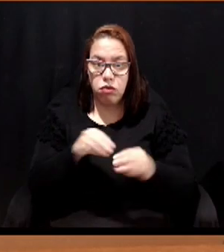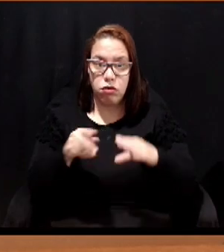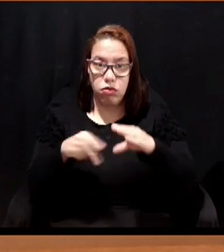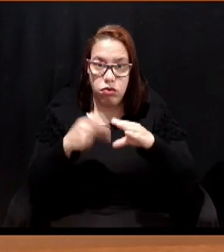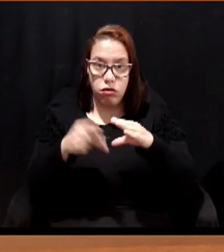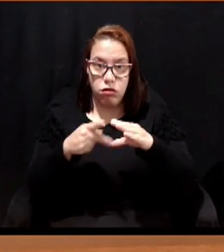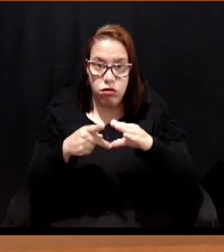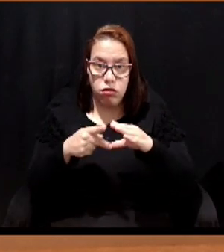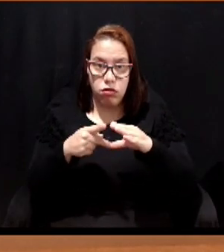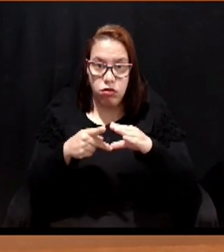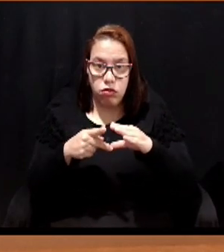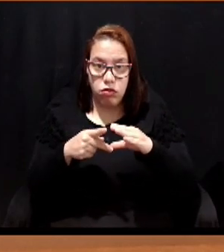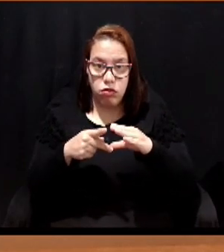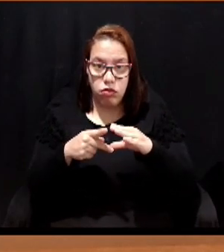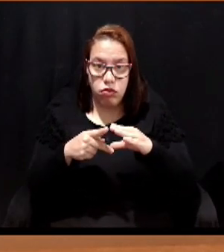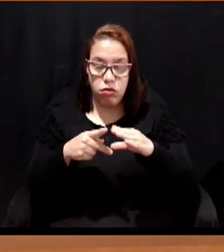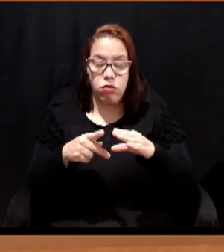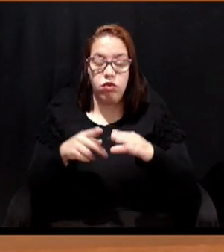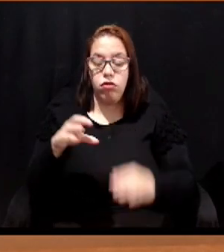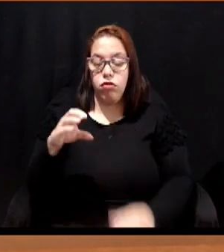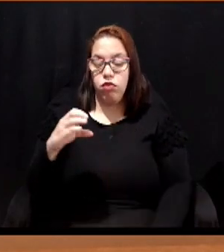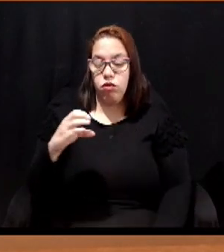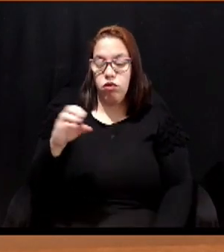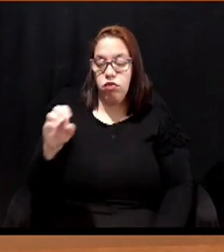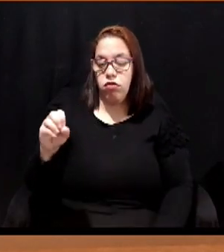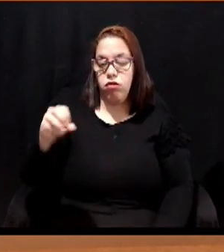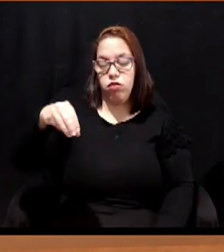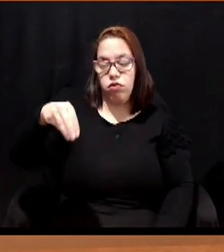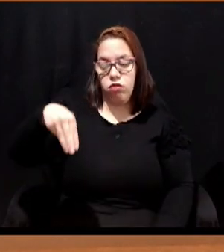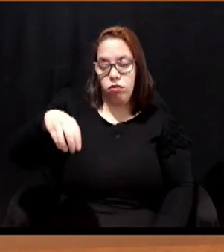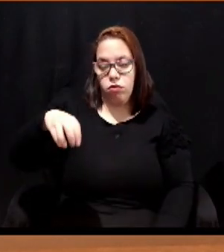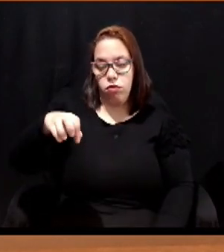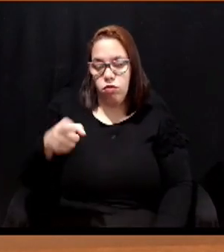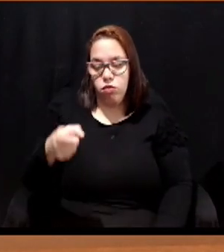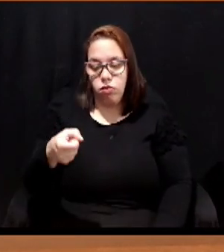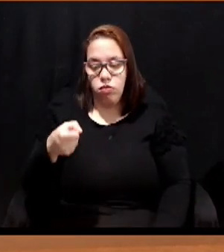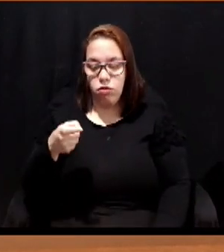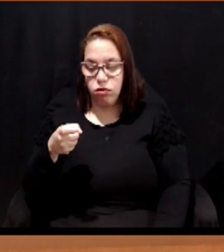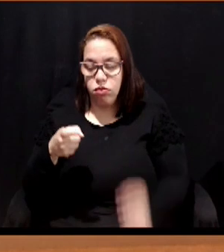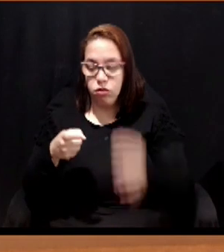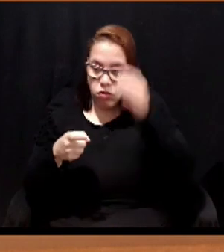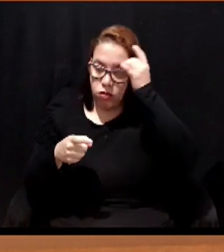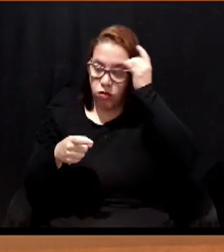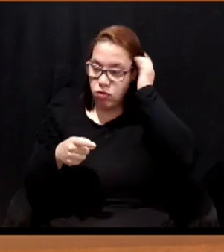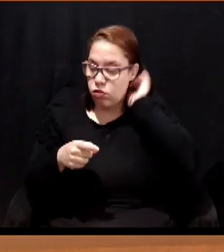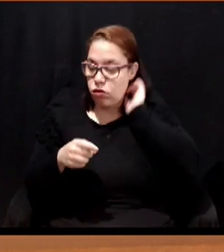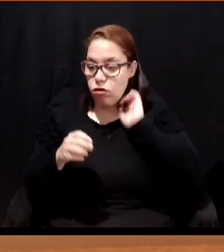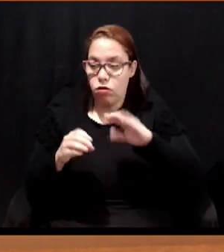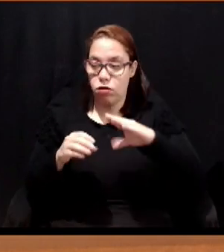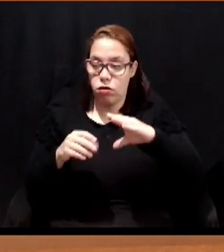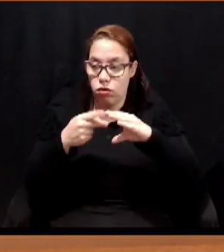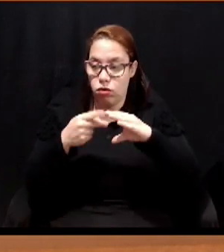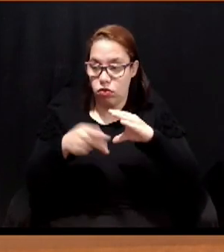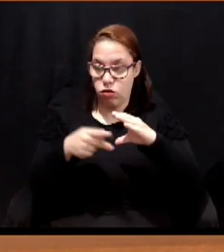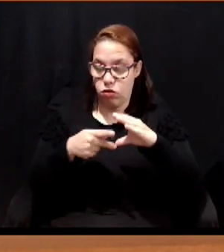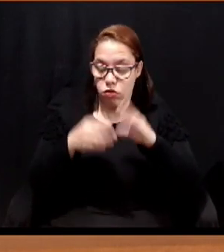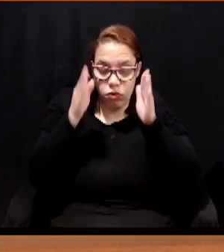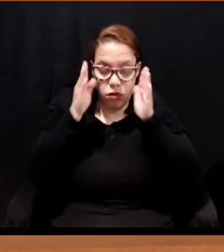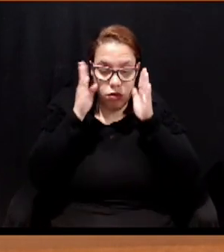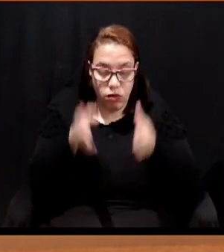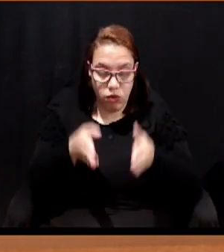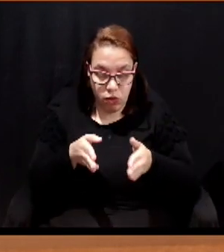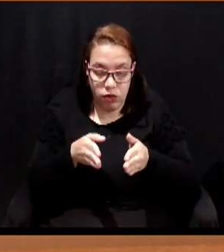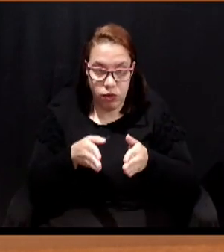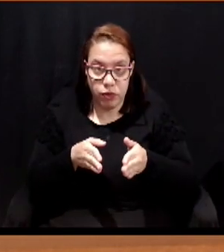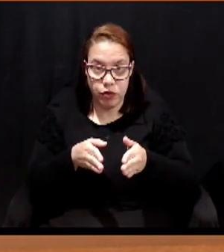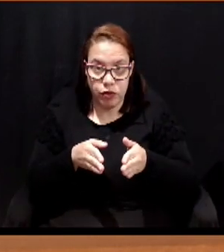Comércio Exterior. Muito bem, uma Câmara de Comércio Exterior ela tem que ter o seu foco